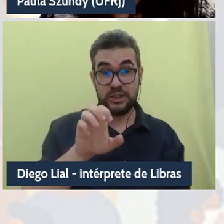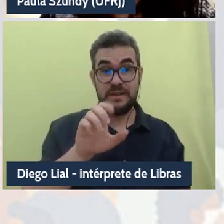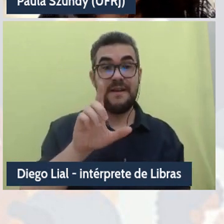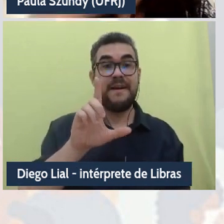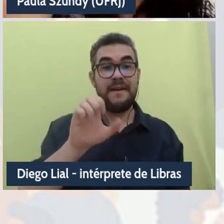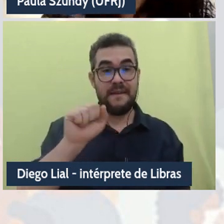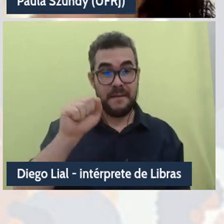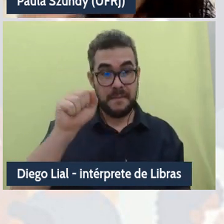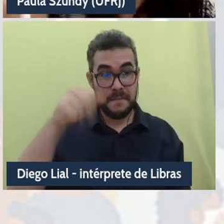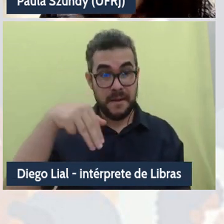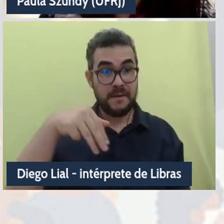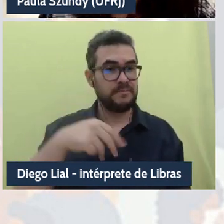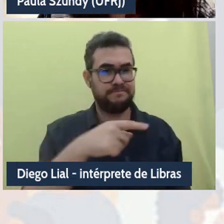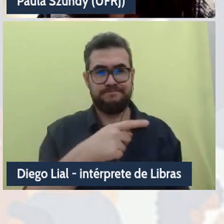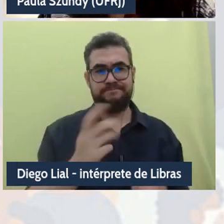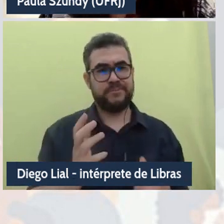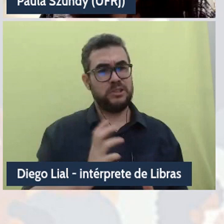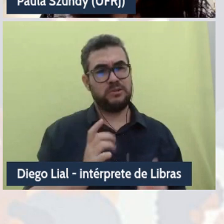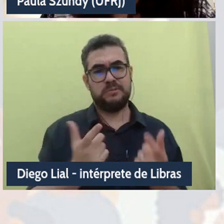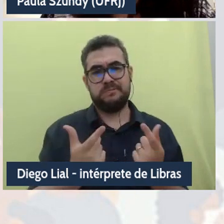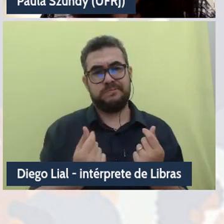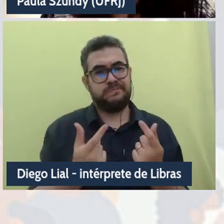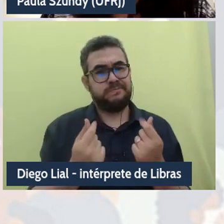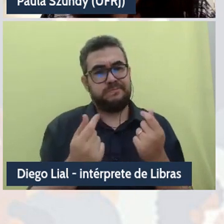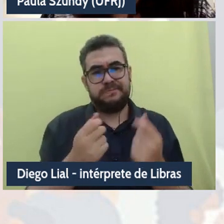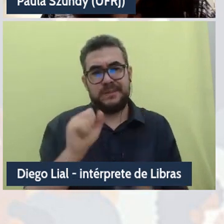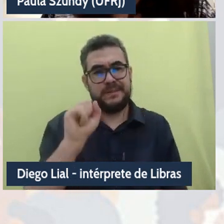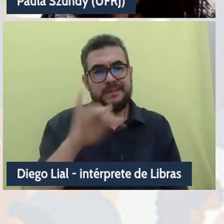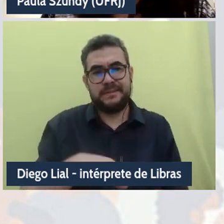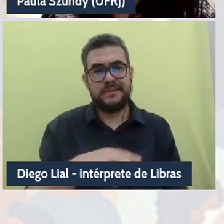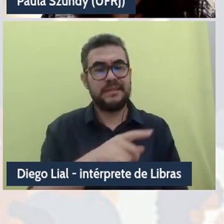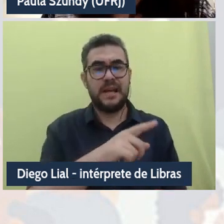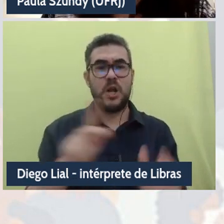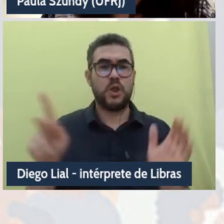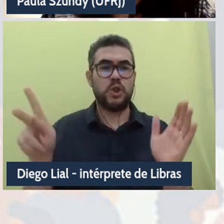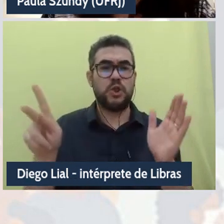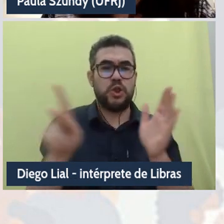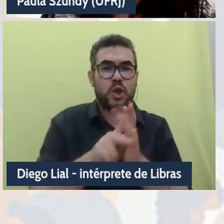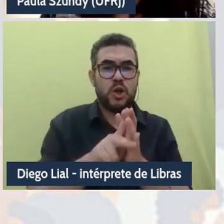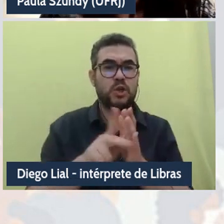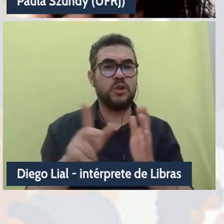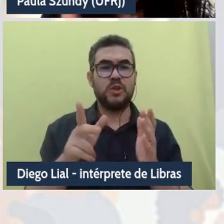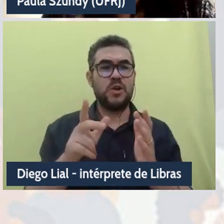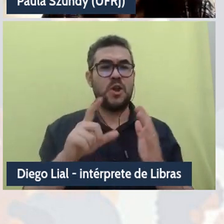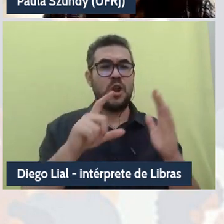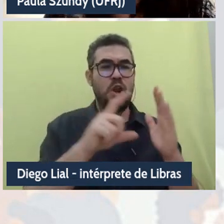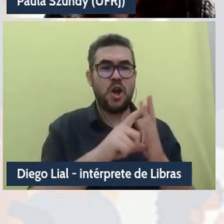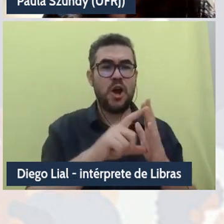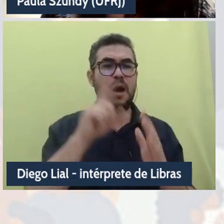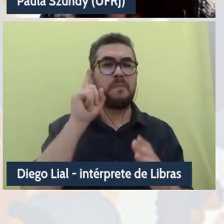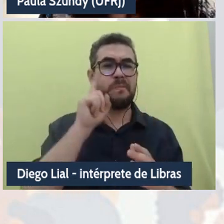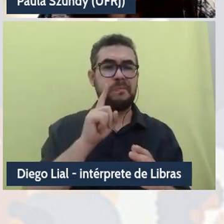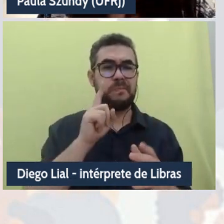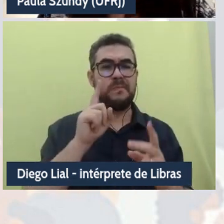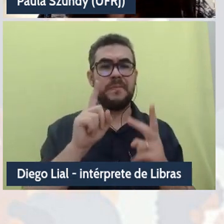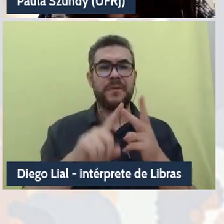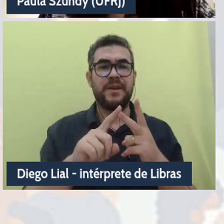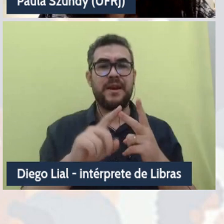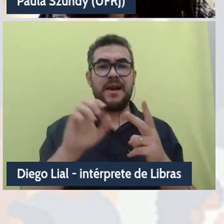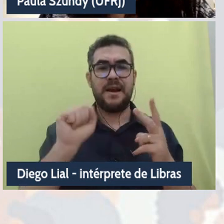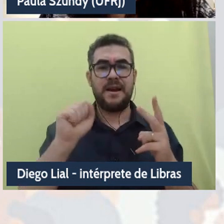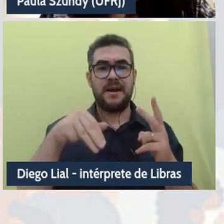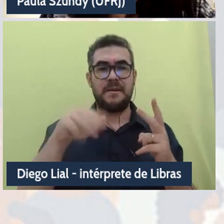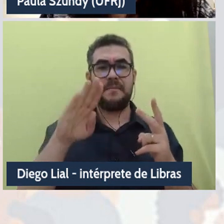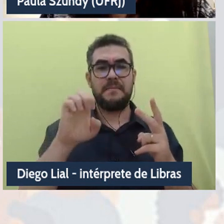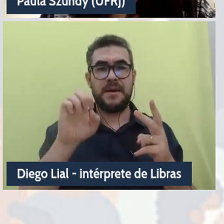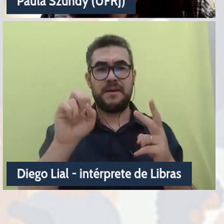Ambev, Submarino, Lojas Americanas, e dentre outras. Aí, né? E aqui a gente poderia destacar também o